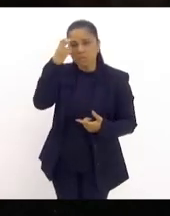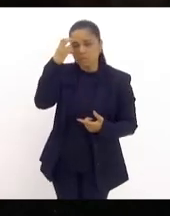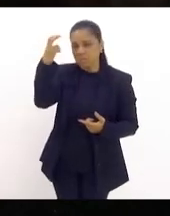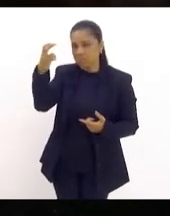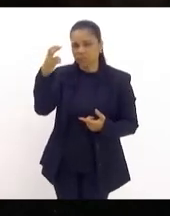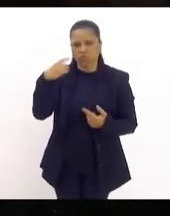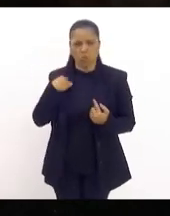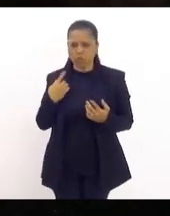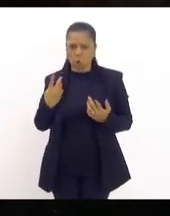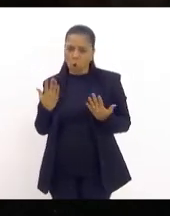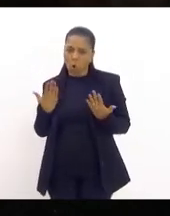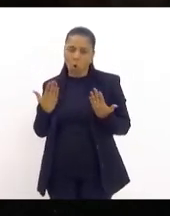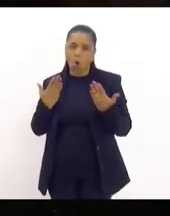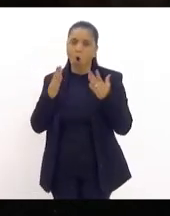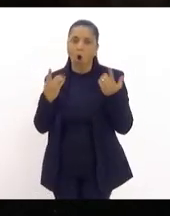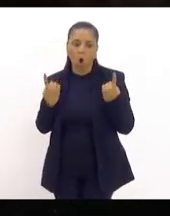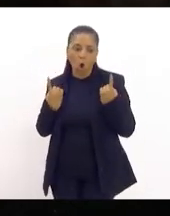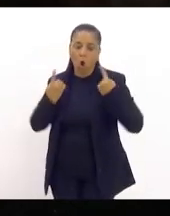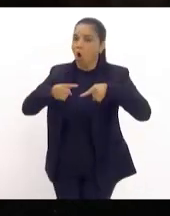confronto. Então,